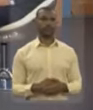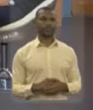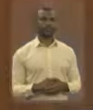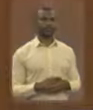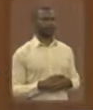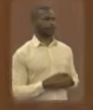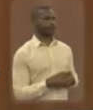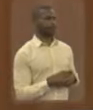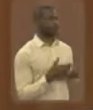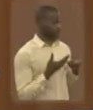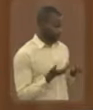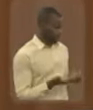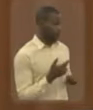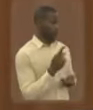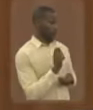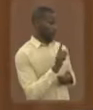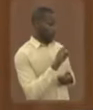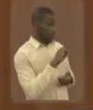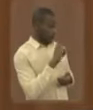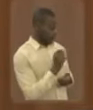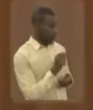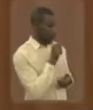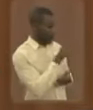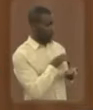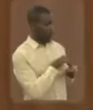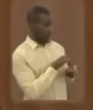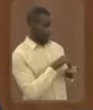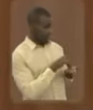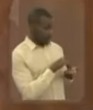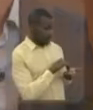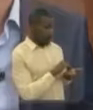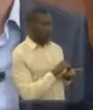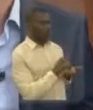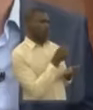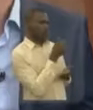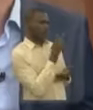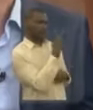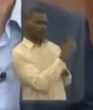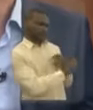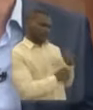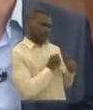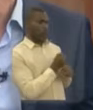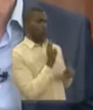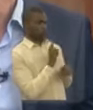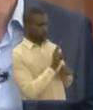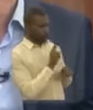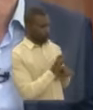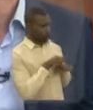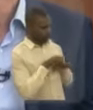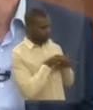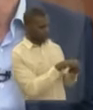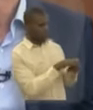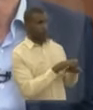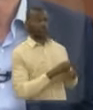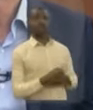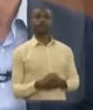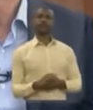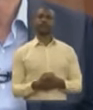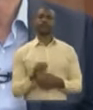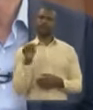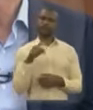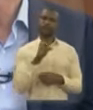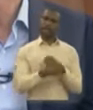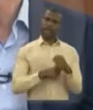eh Paulinho você foi meu secretário durante quase 3 anos e cuidou da área de transporte nesse